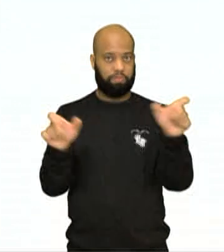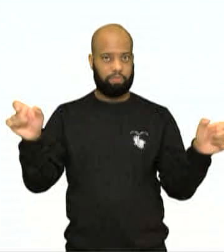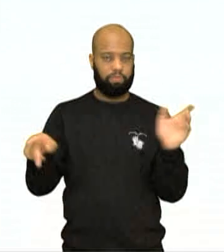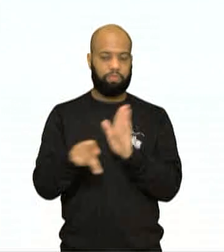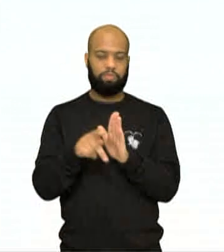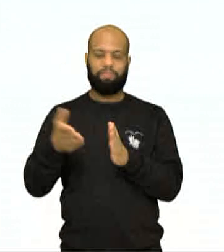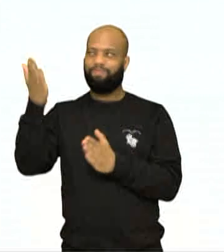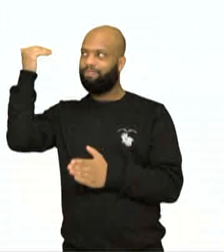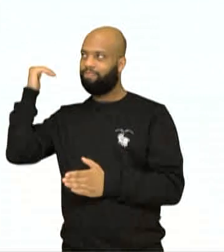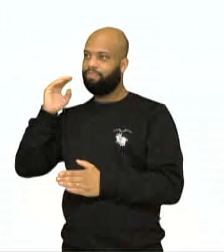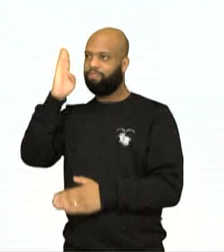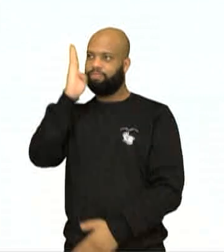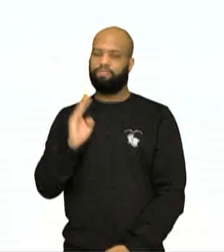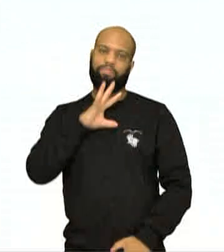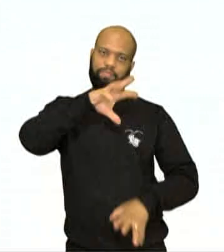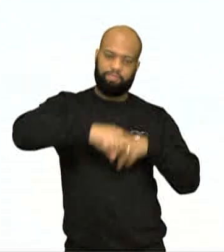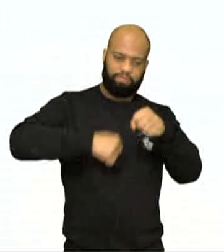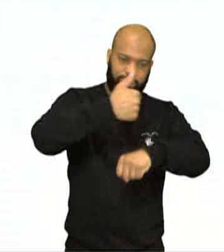tá?